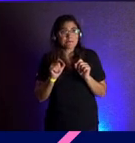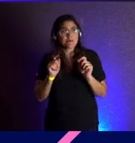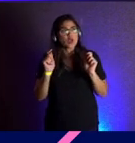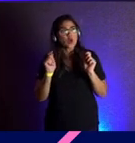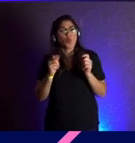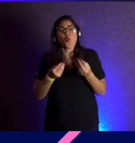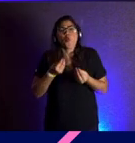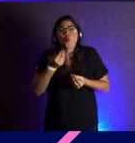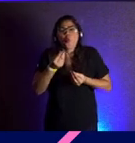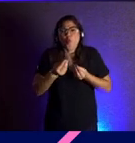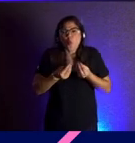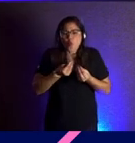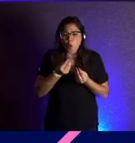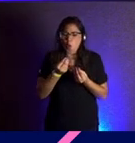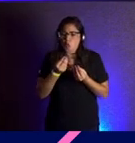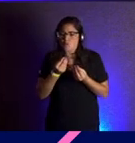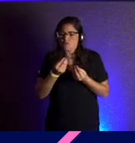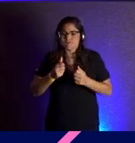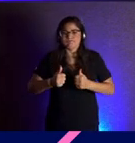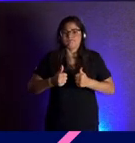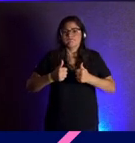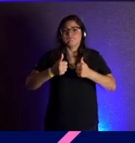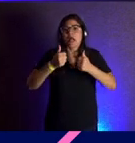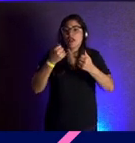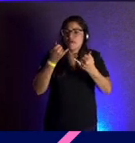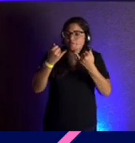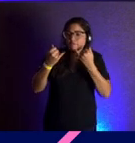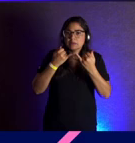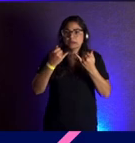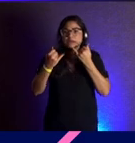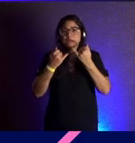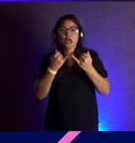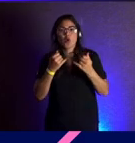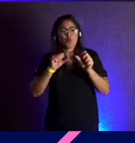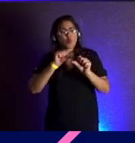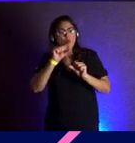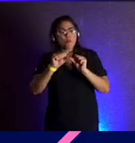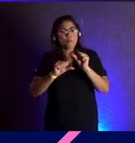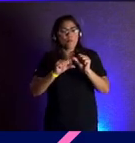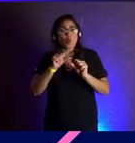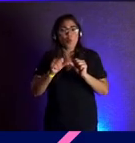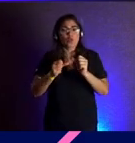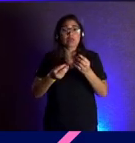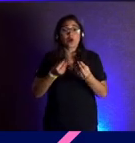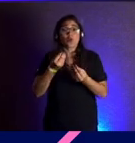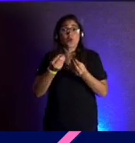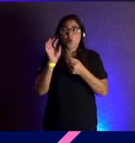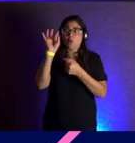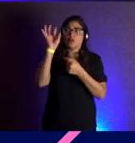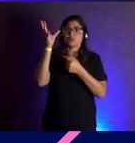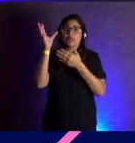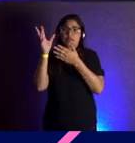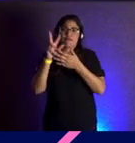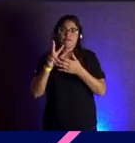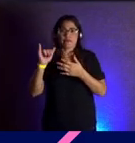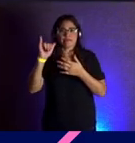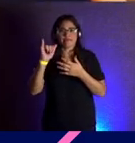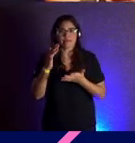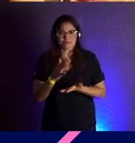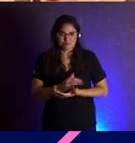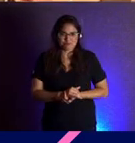reagir, a capacidade de informação, de a reação sobre aquele determinado impacto, né?